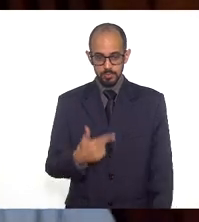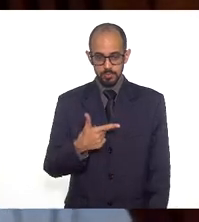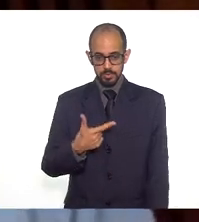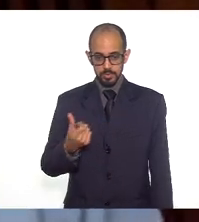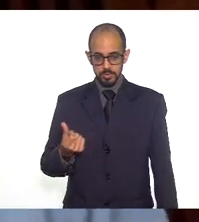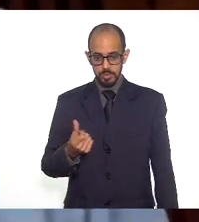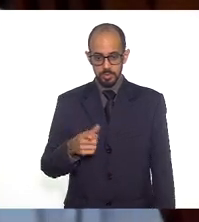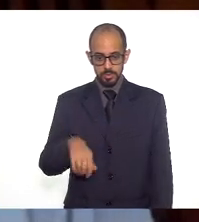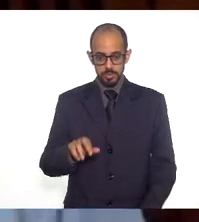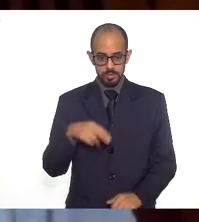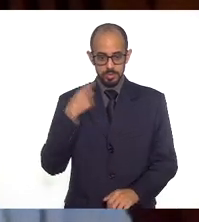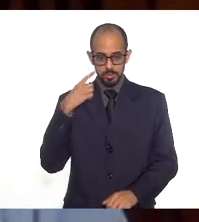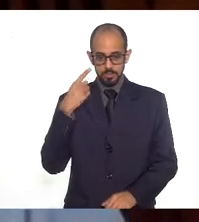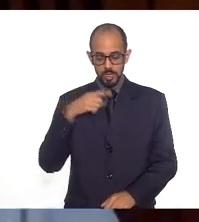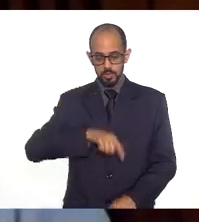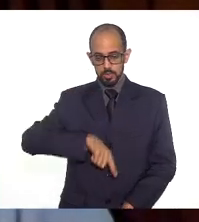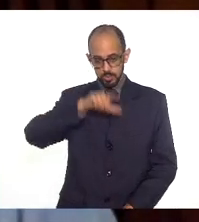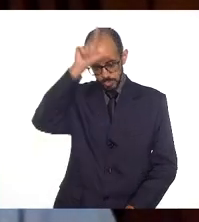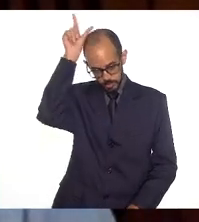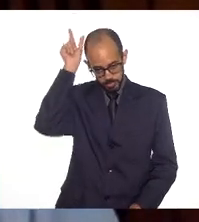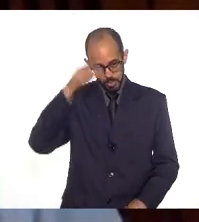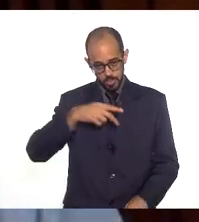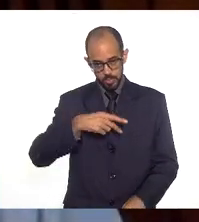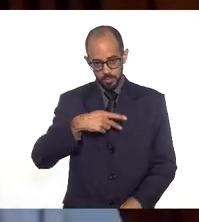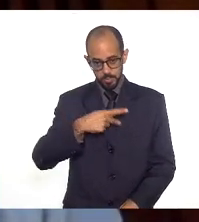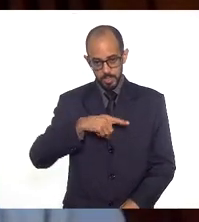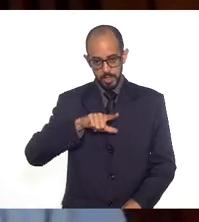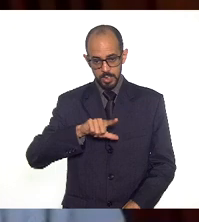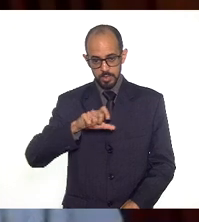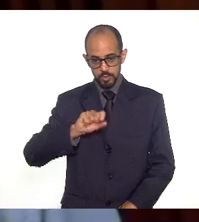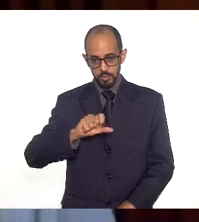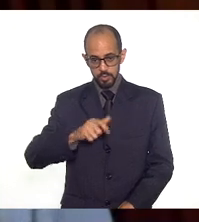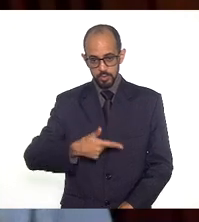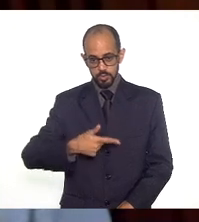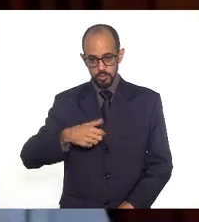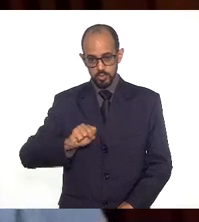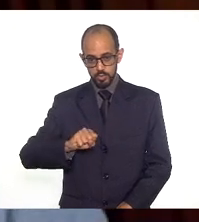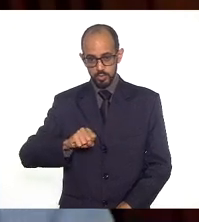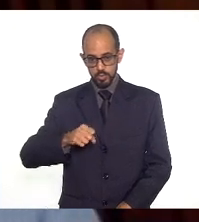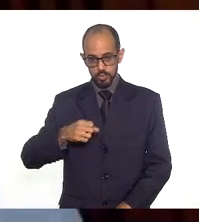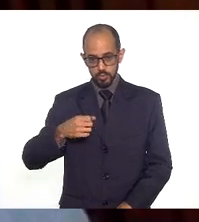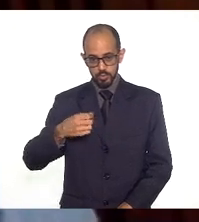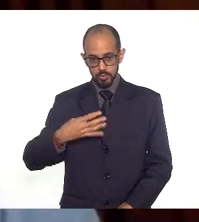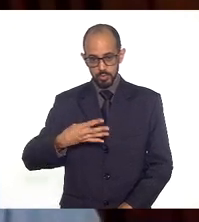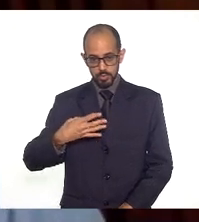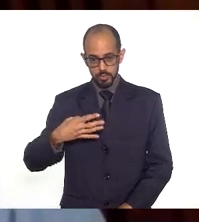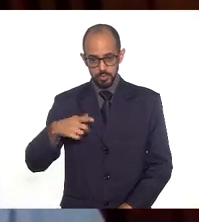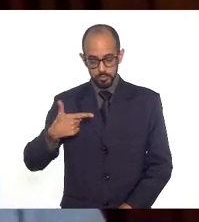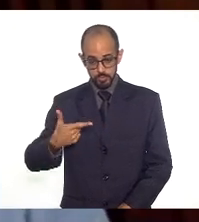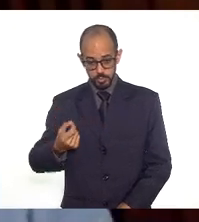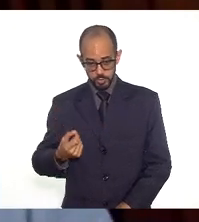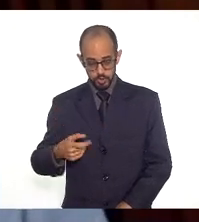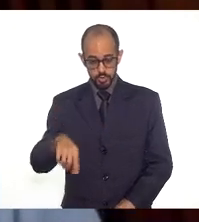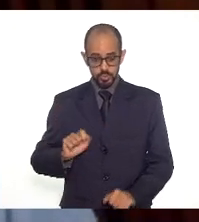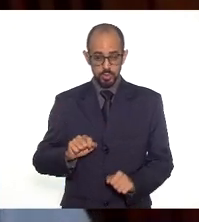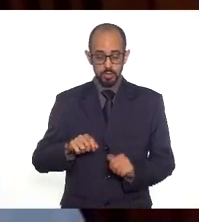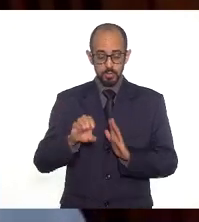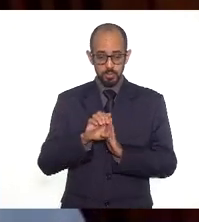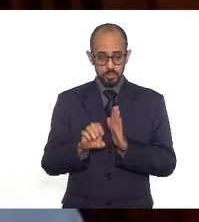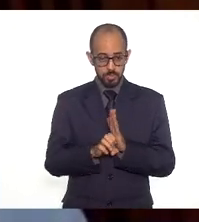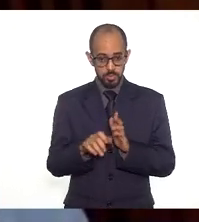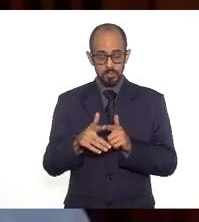deputado relator Luiz Paulo. Projeto de lei 2847 de 2020, autoria do deputado Dani Monteiro, parecer pela constitucionalidade com